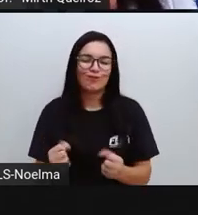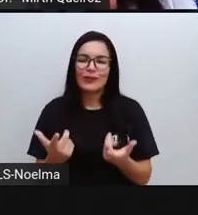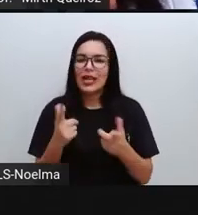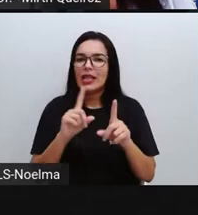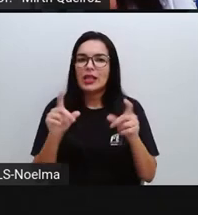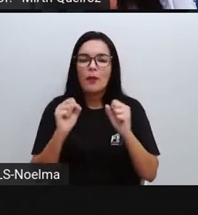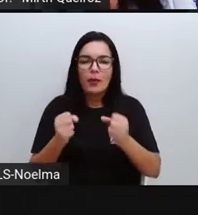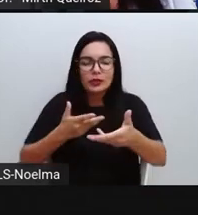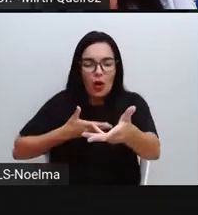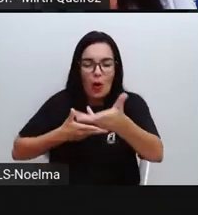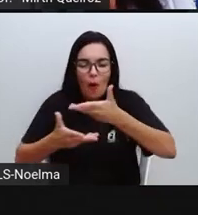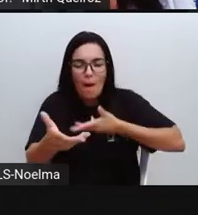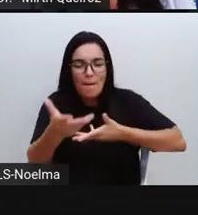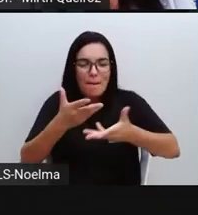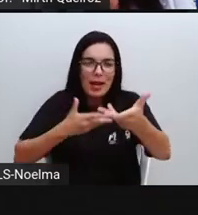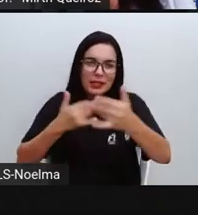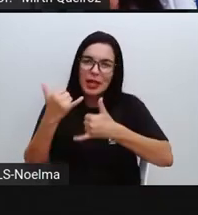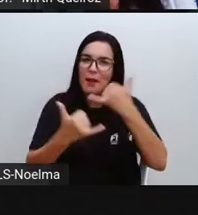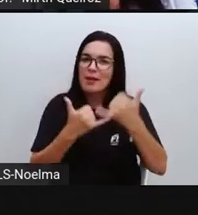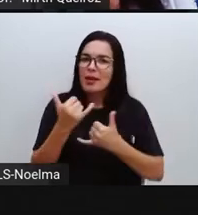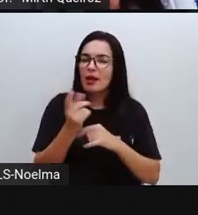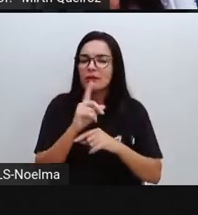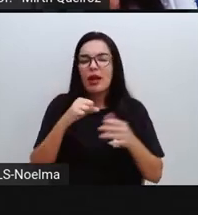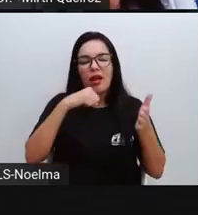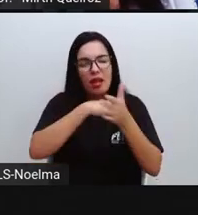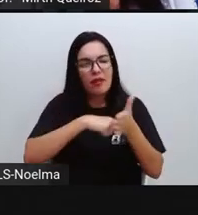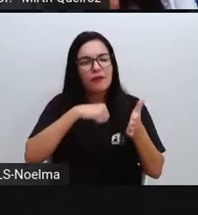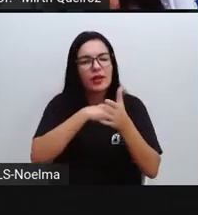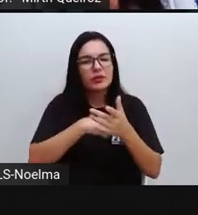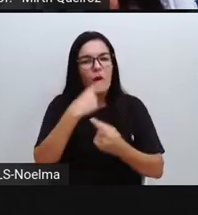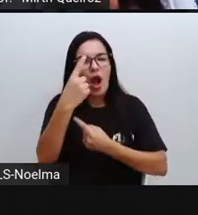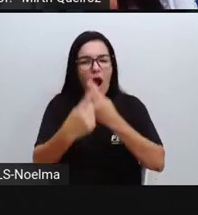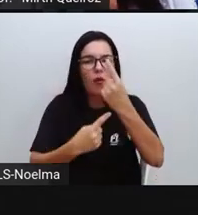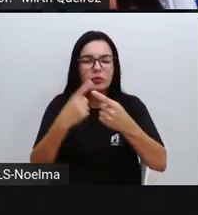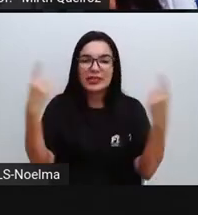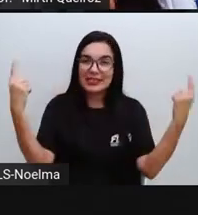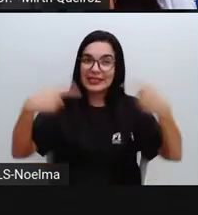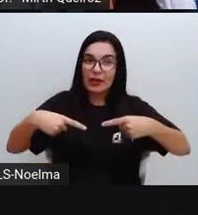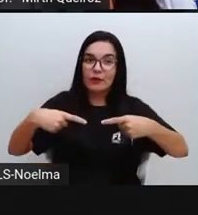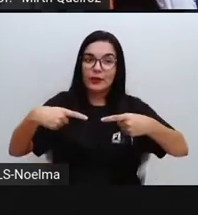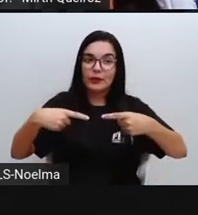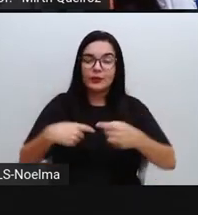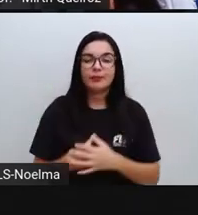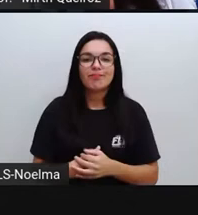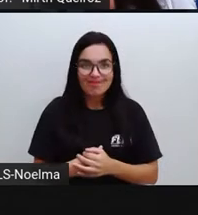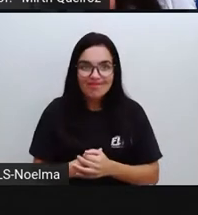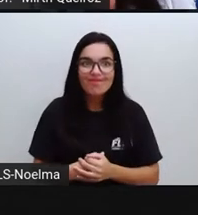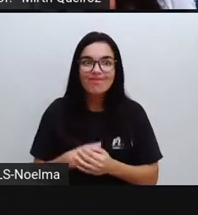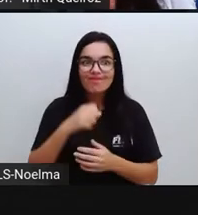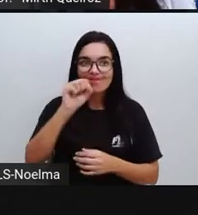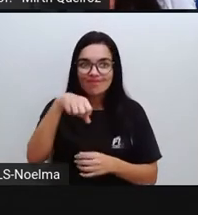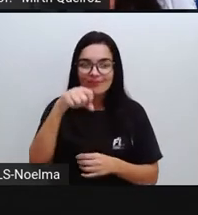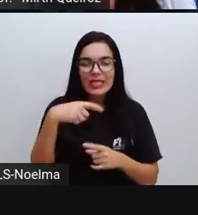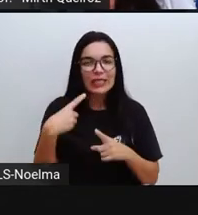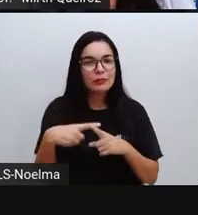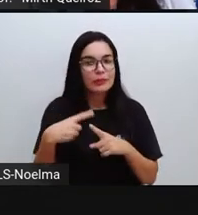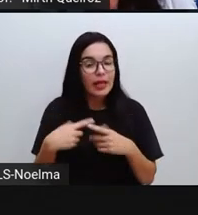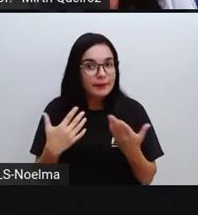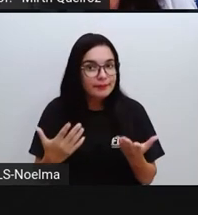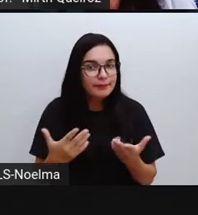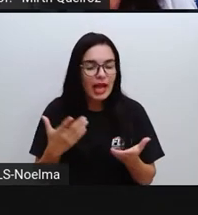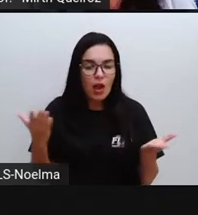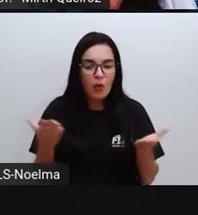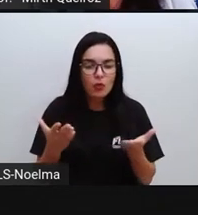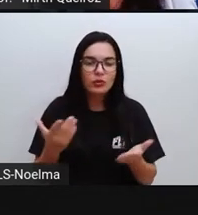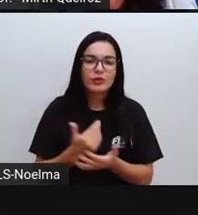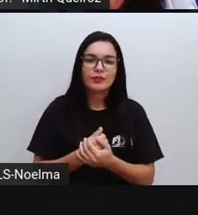gente teve que mudar e a gente enfrentou aí alguns desafios, né, para que a gente pudesse chegar aonde a gente